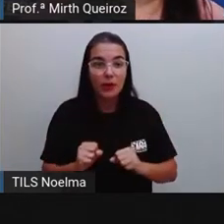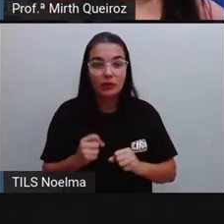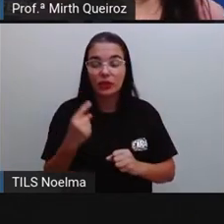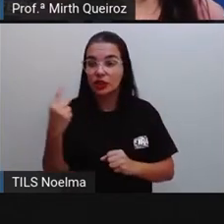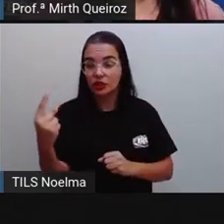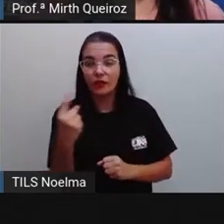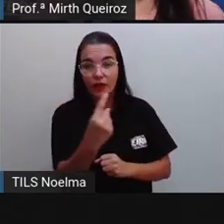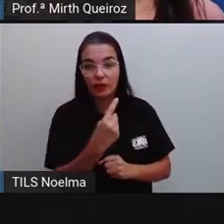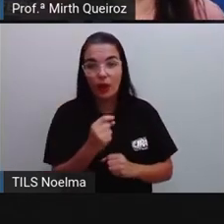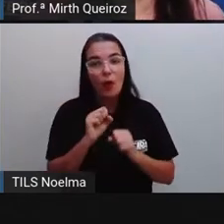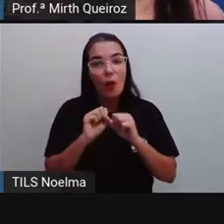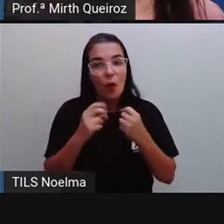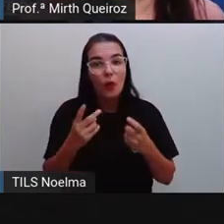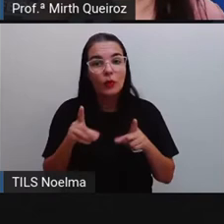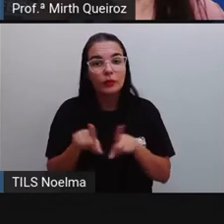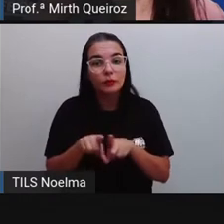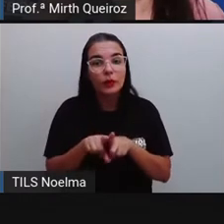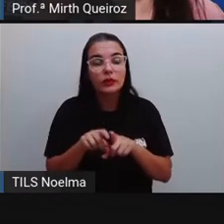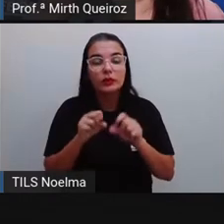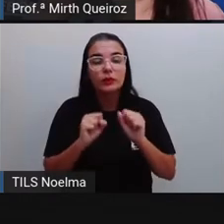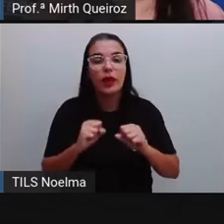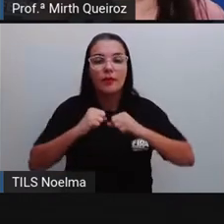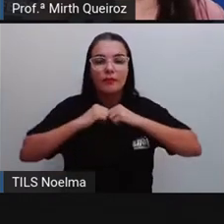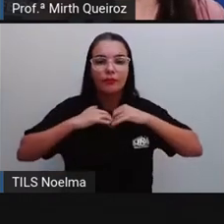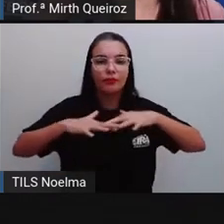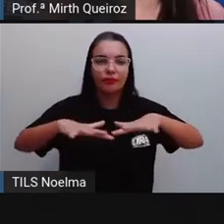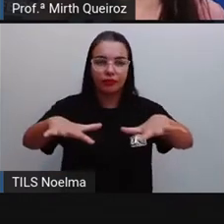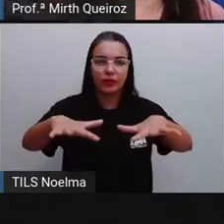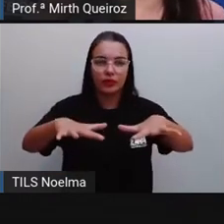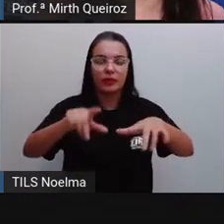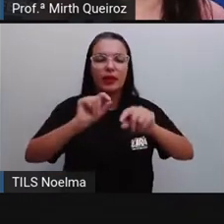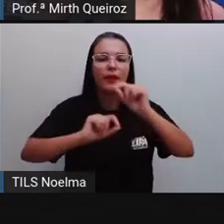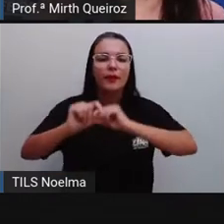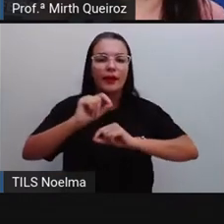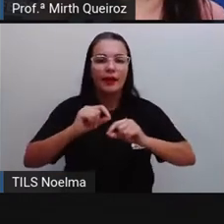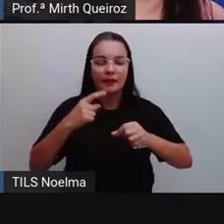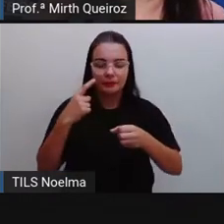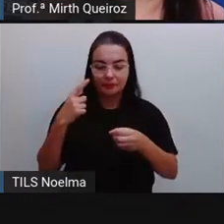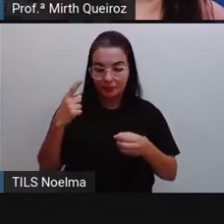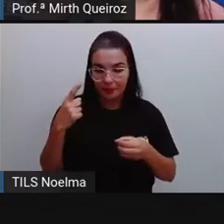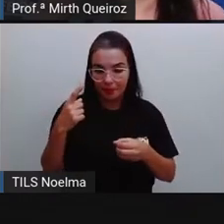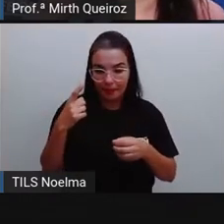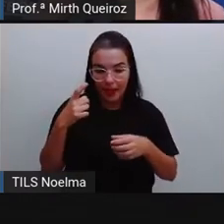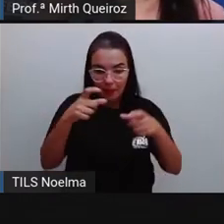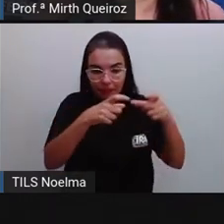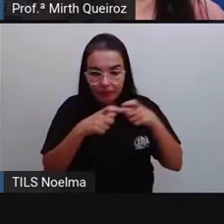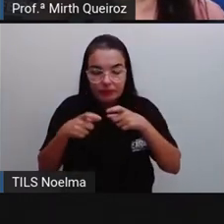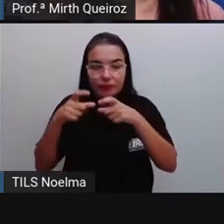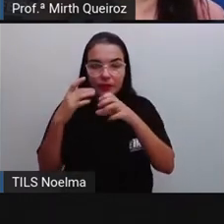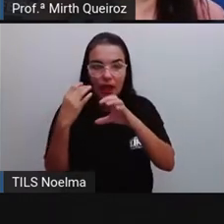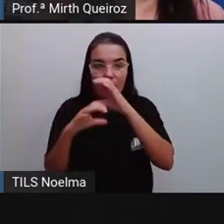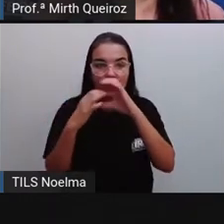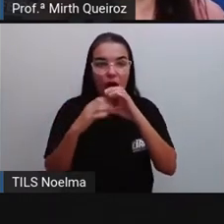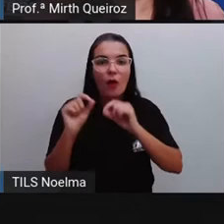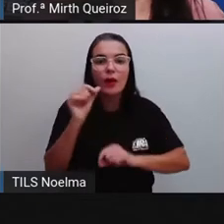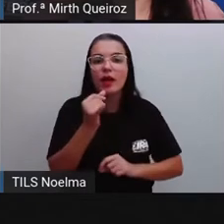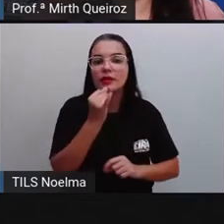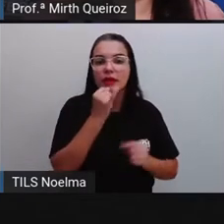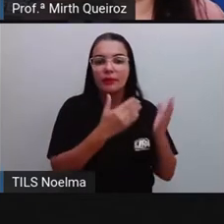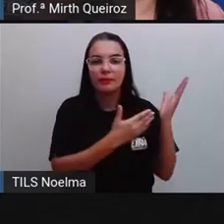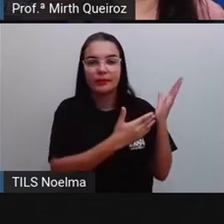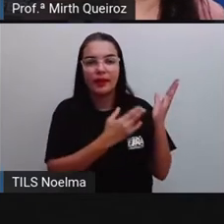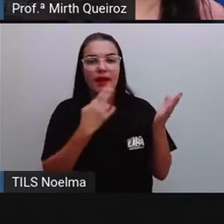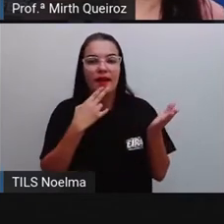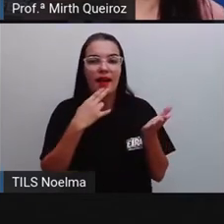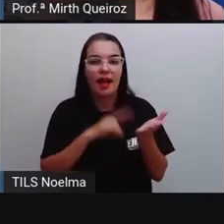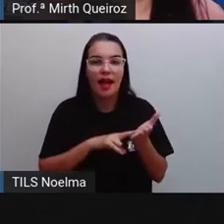individual ou pode ser também de massa, né? Os meios de comunicação individual, nós temos aí como exemplo a